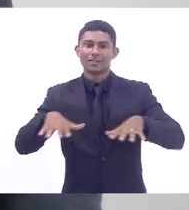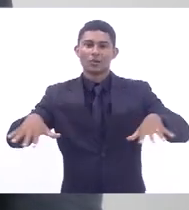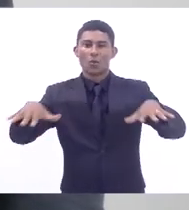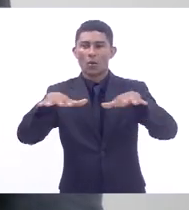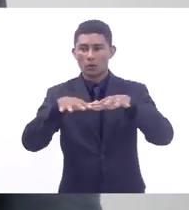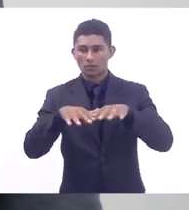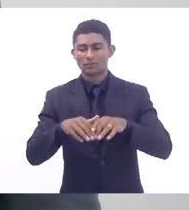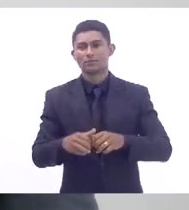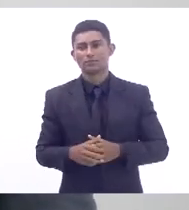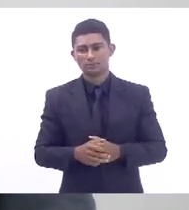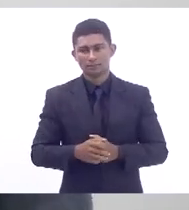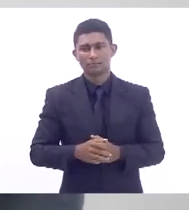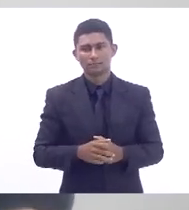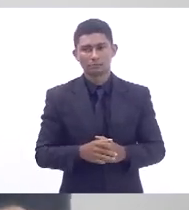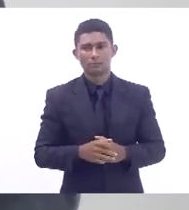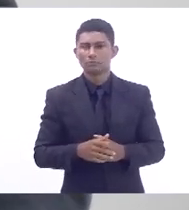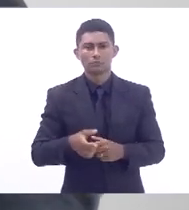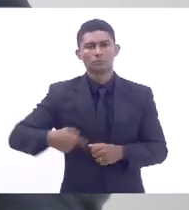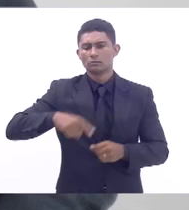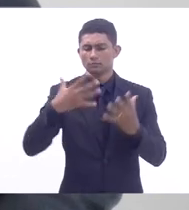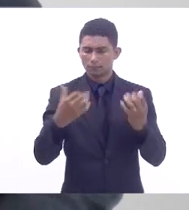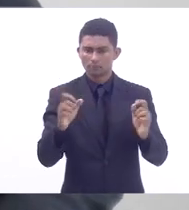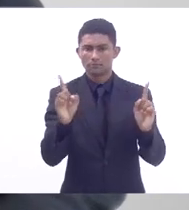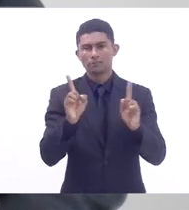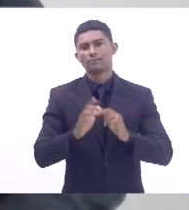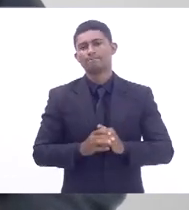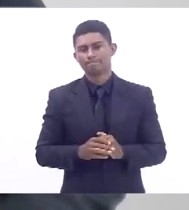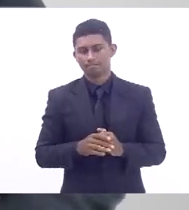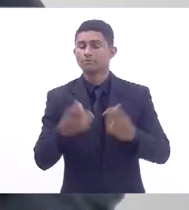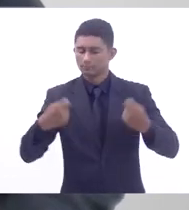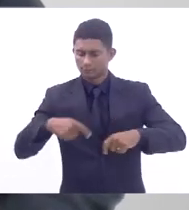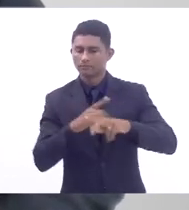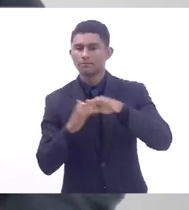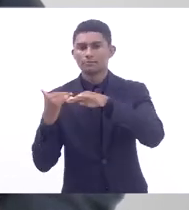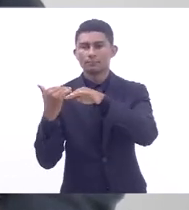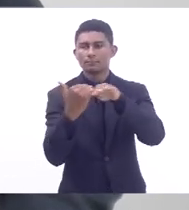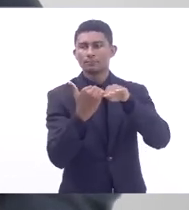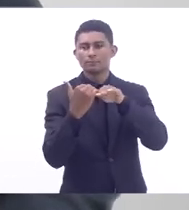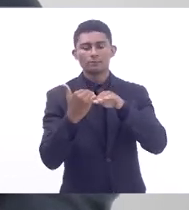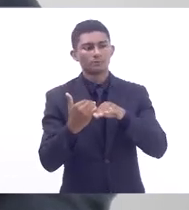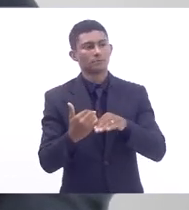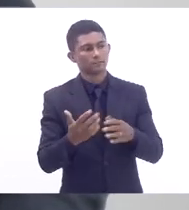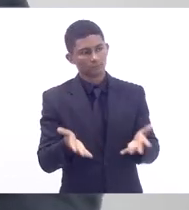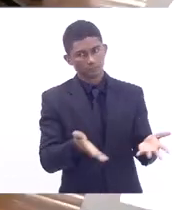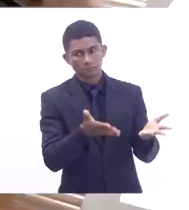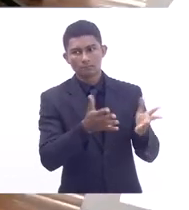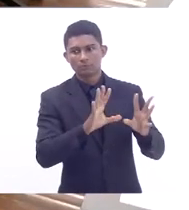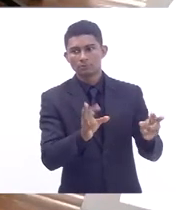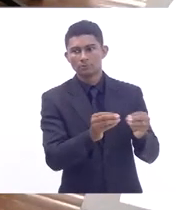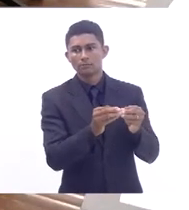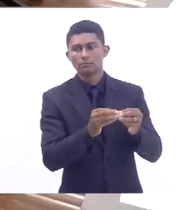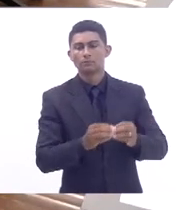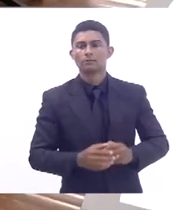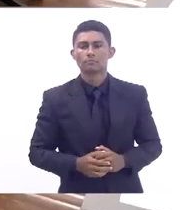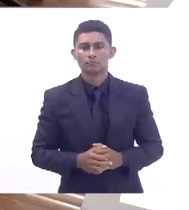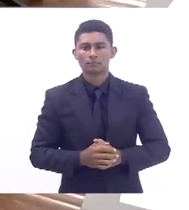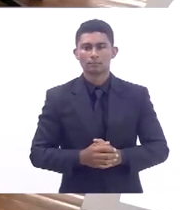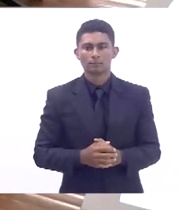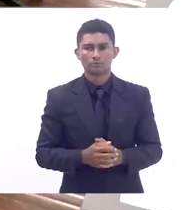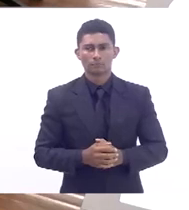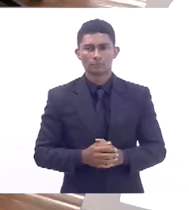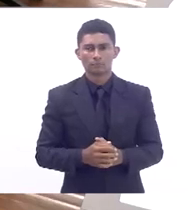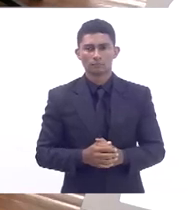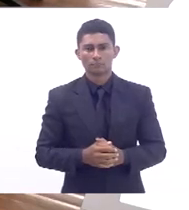isonomia né não vamos aceitar isso então por favor pode continuar falando sério eu concluir antes a gente